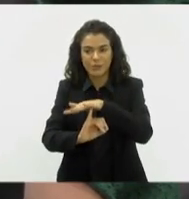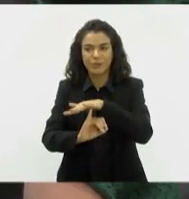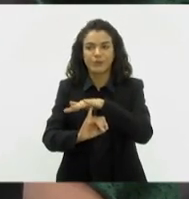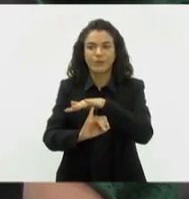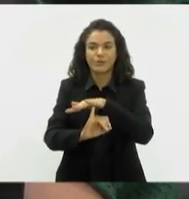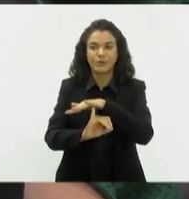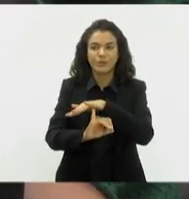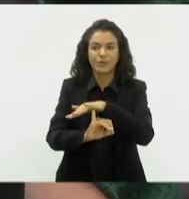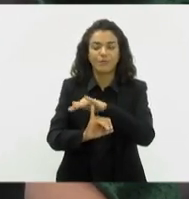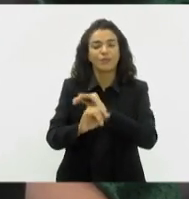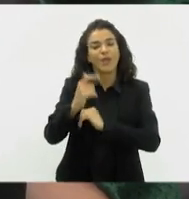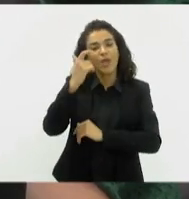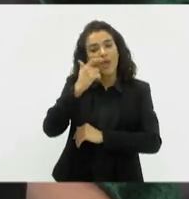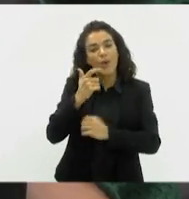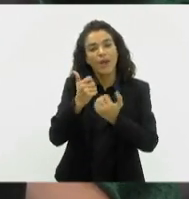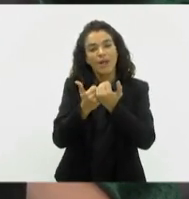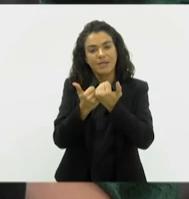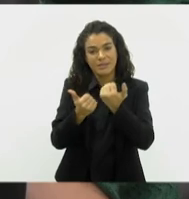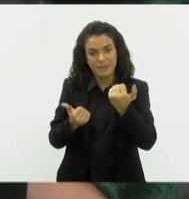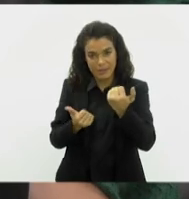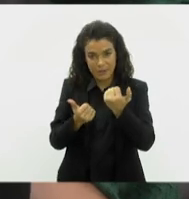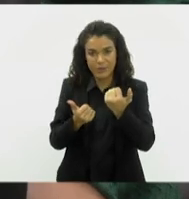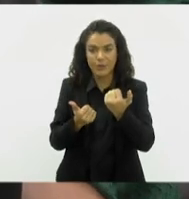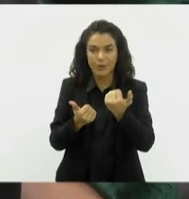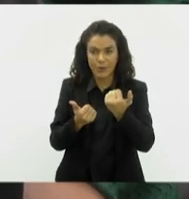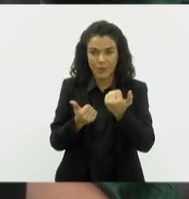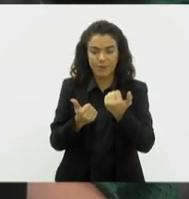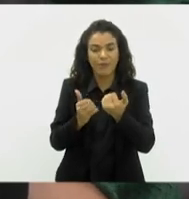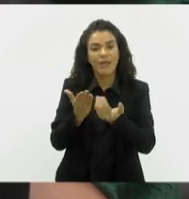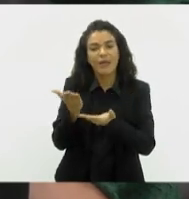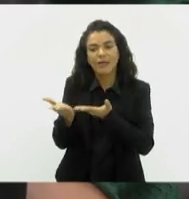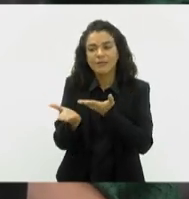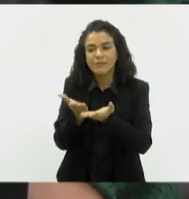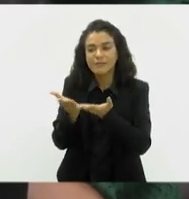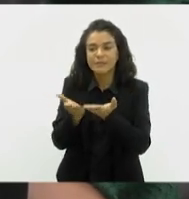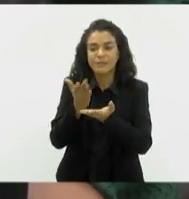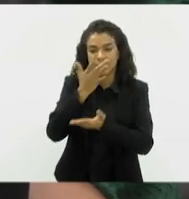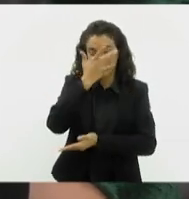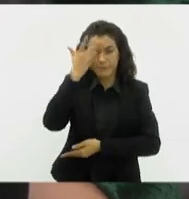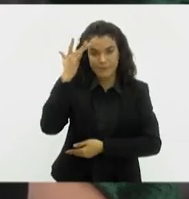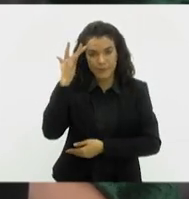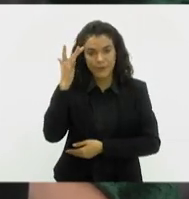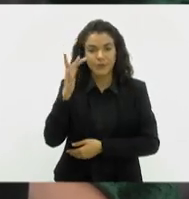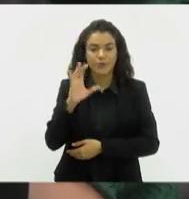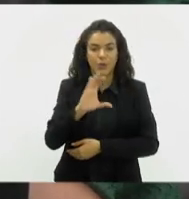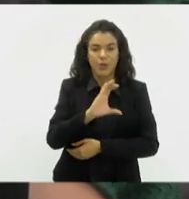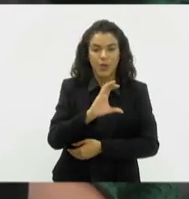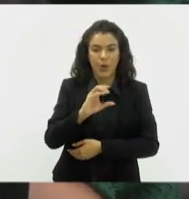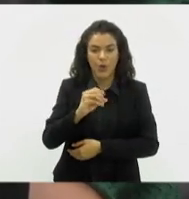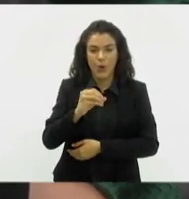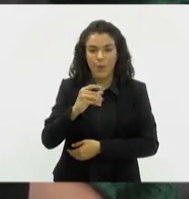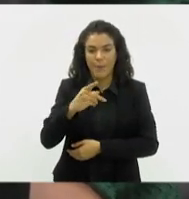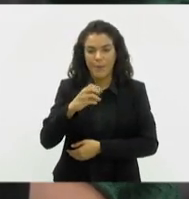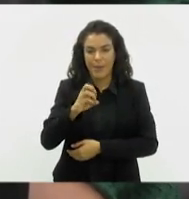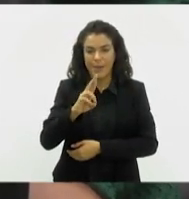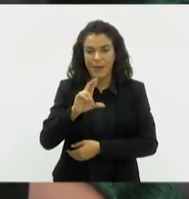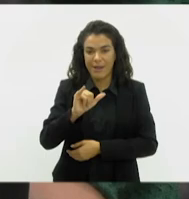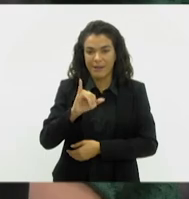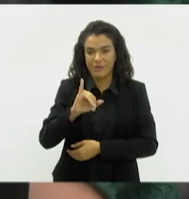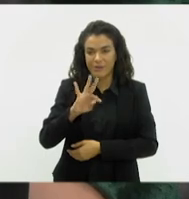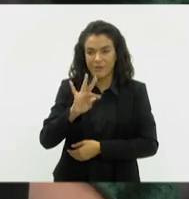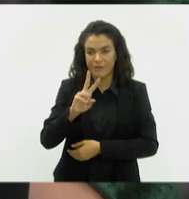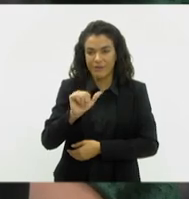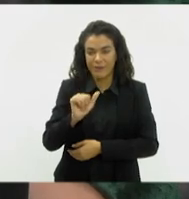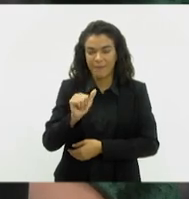também trabalhava lá como assessor, no qual a gente atendia pessoas que estavam lá na cooperativa Cuxá, lá